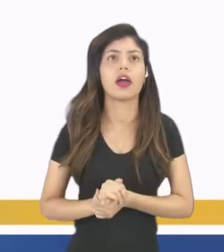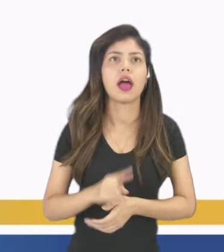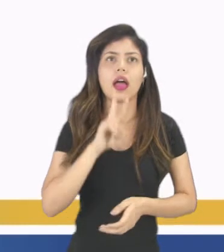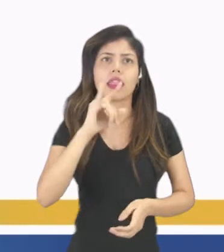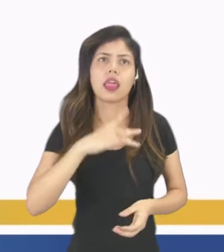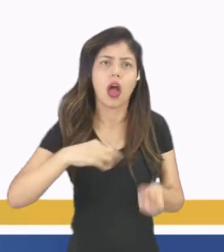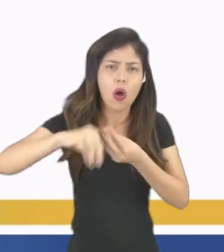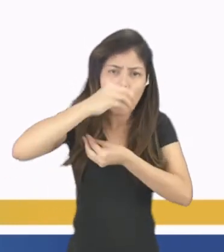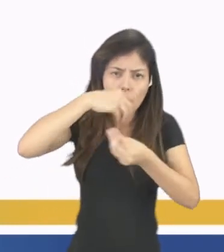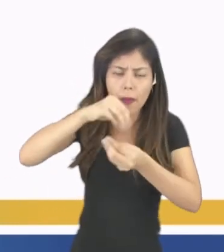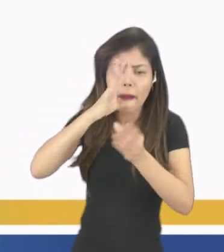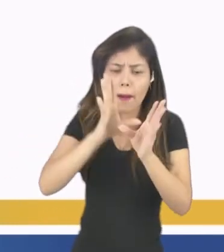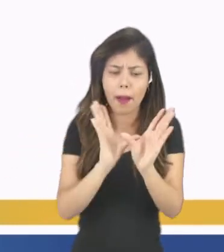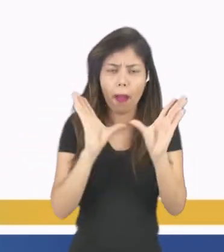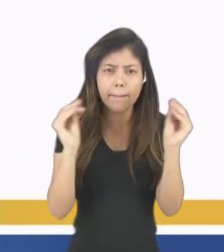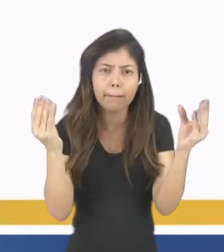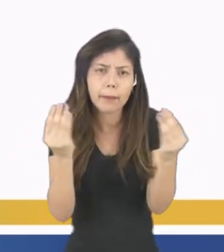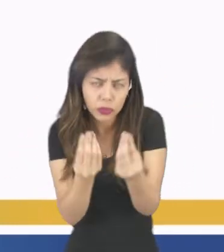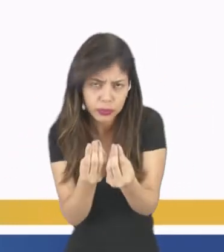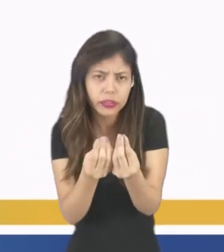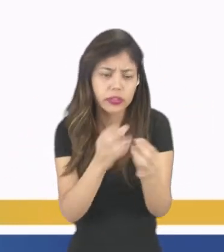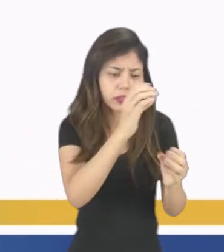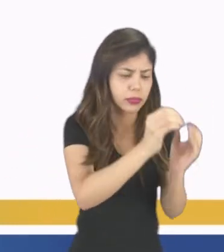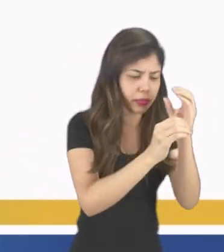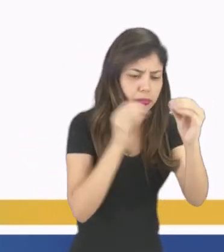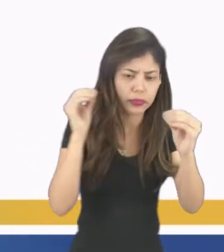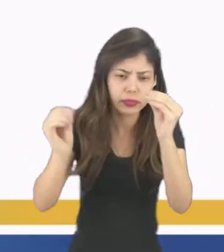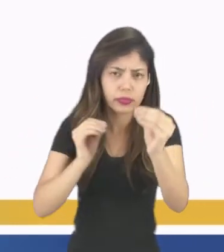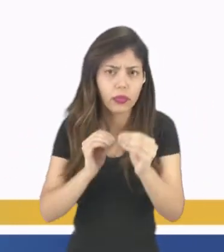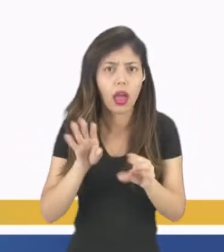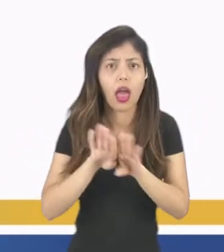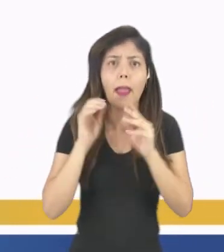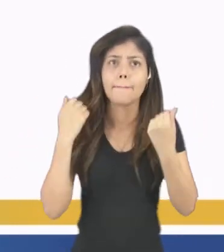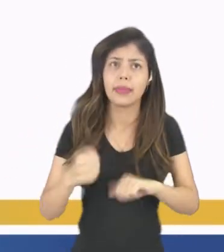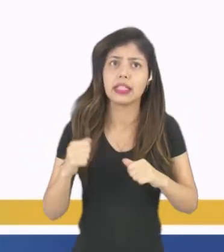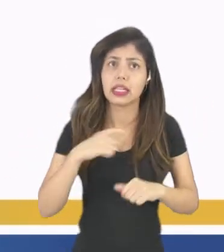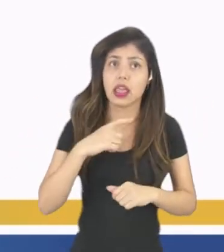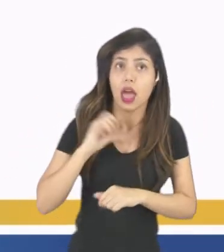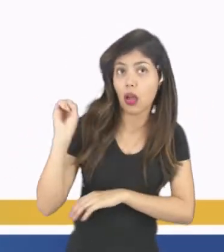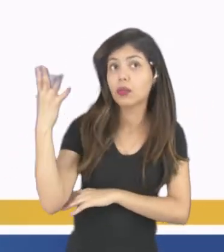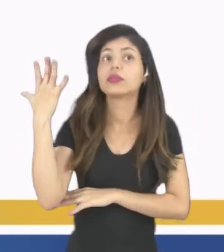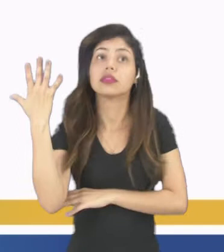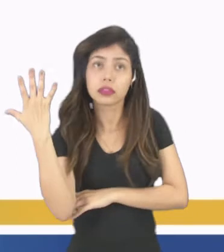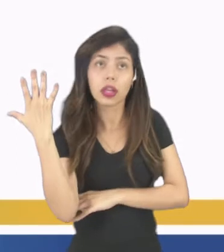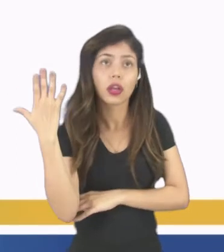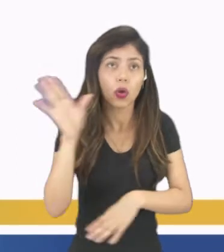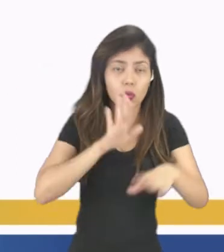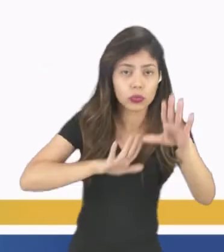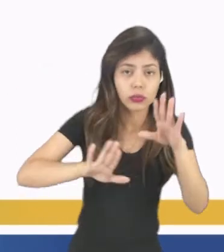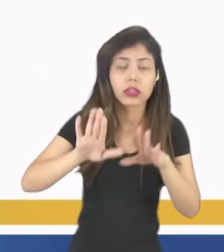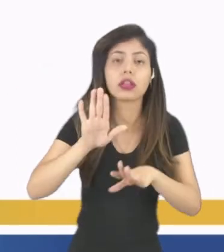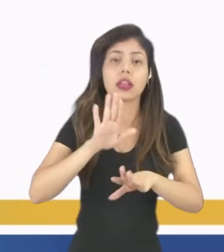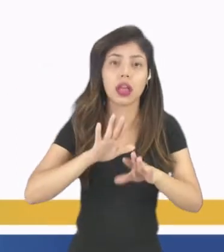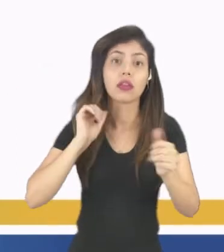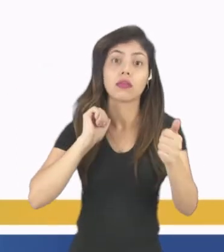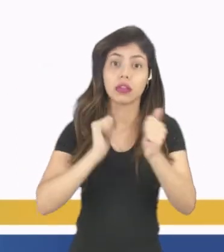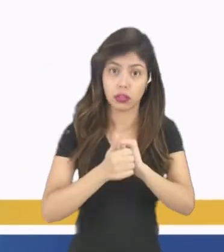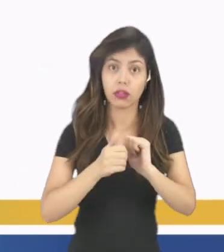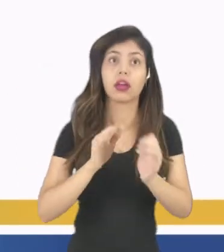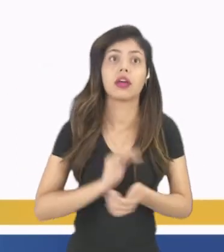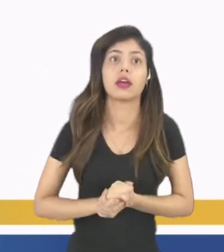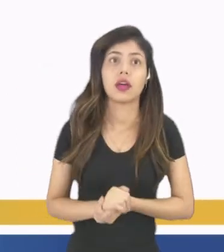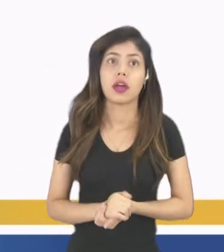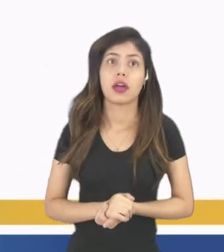colisão entre as partículas das substâncias e reagentes deve acontecer por meio de uma orientação adequada, com uma